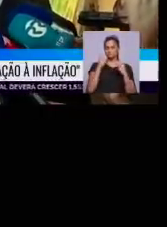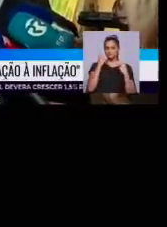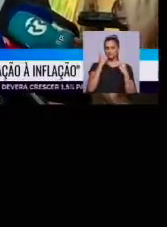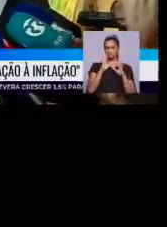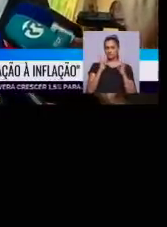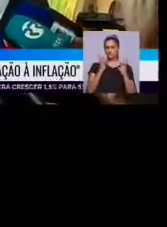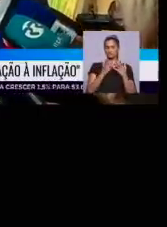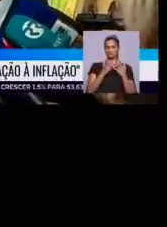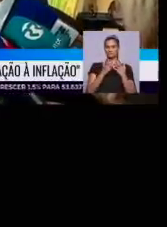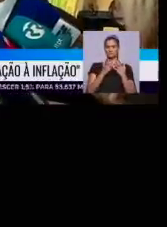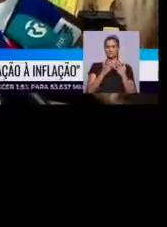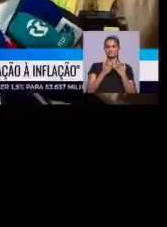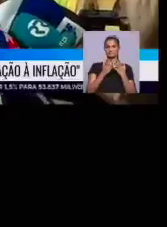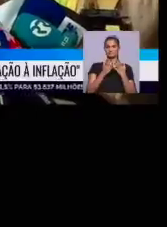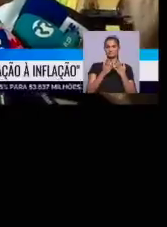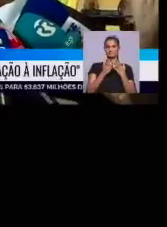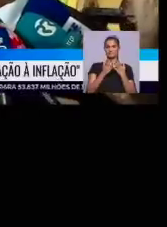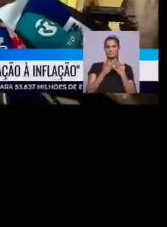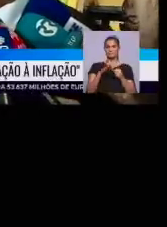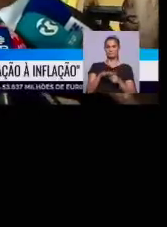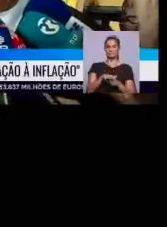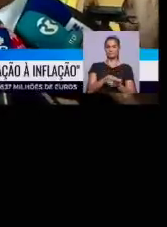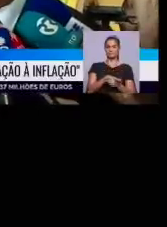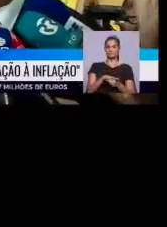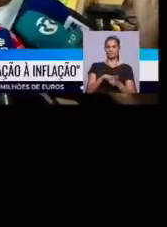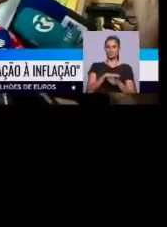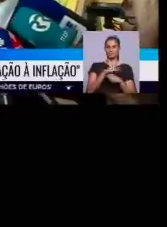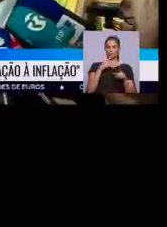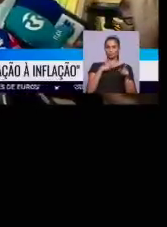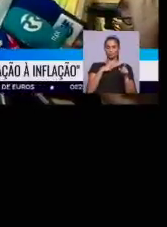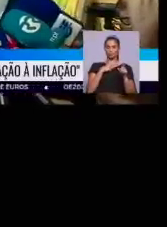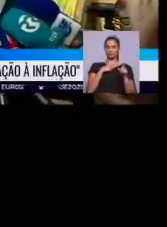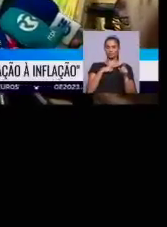importante é uma questão